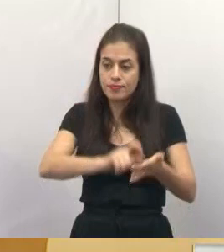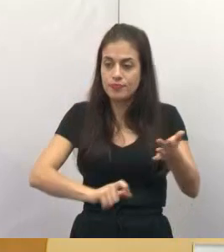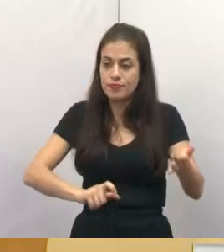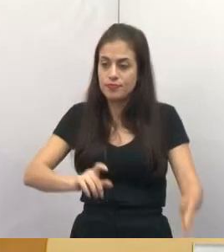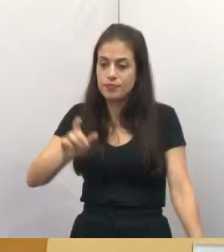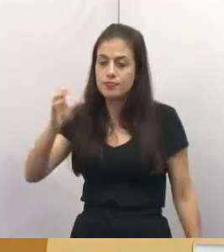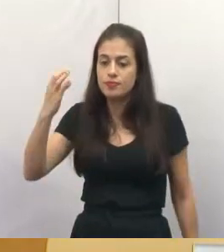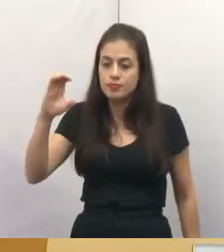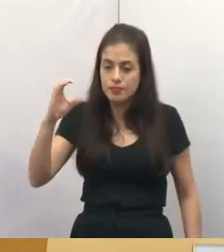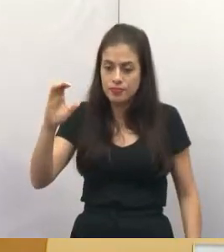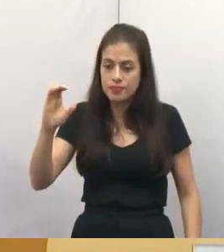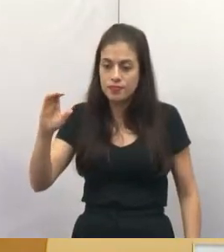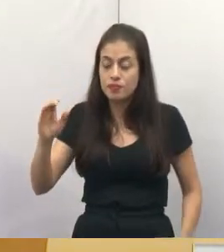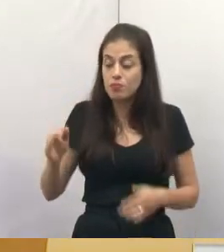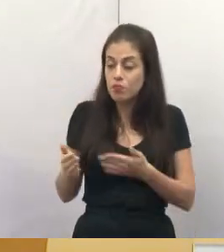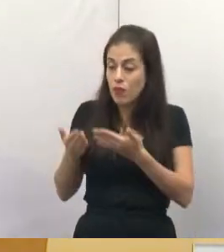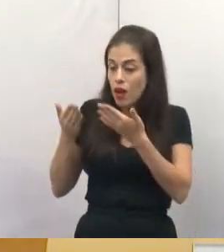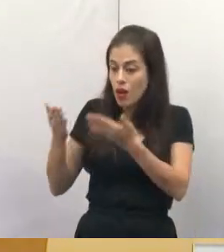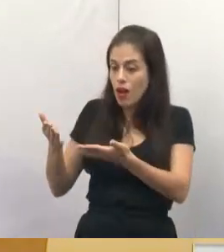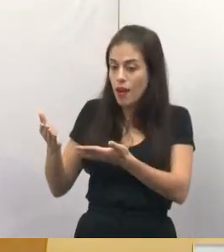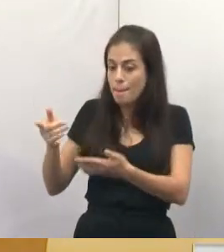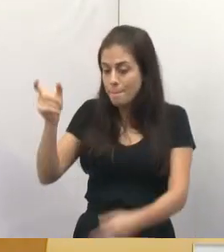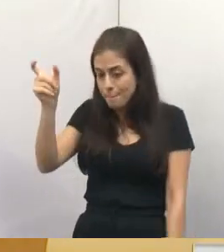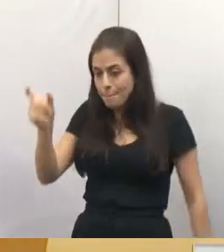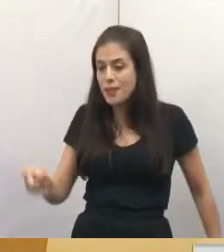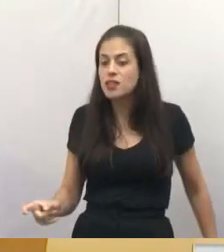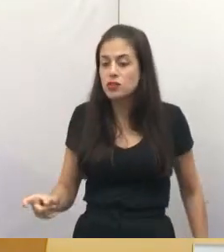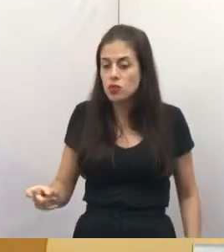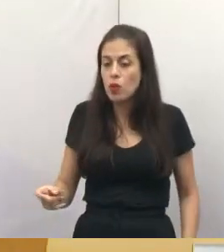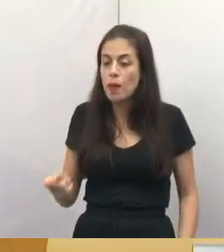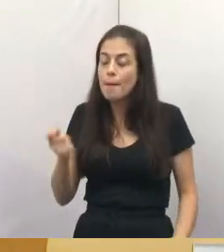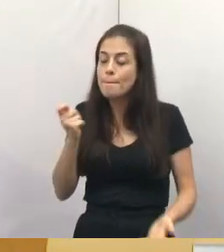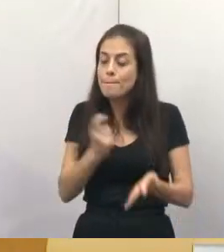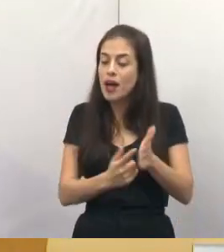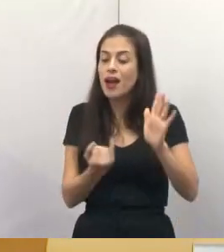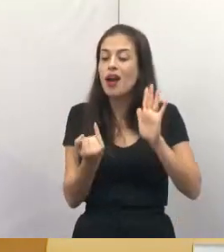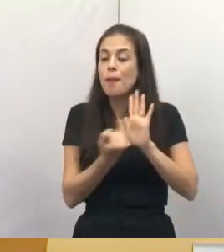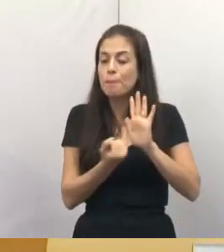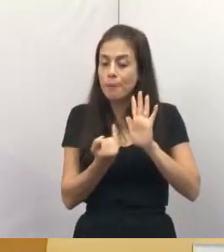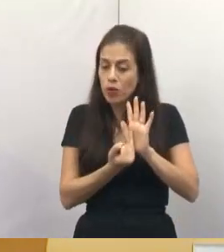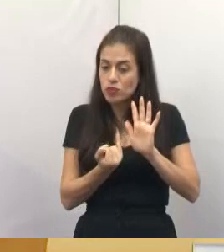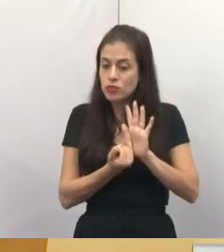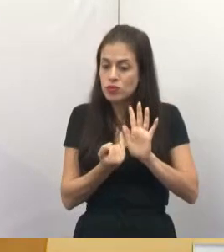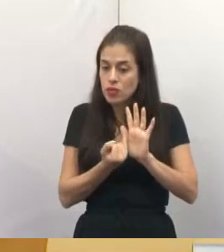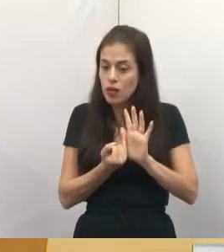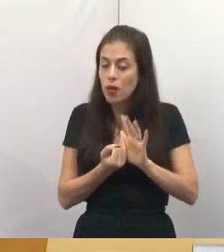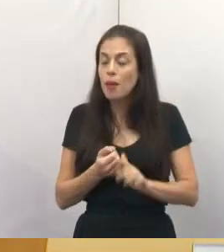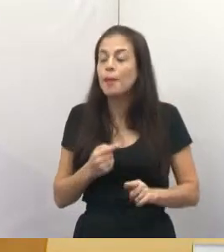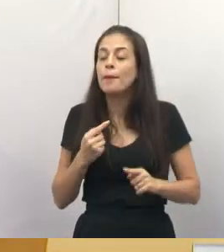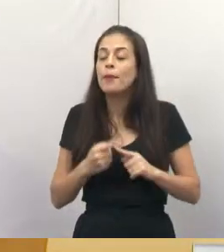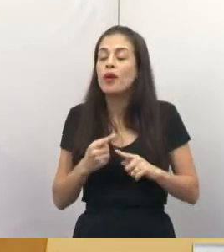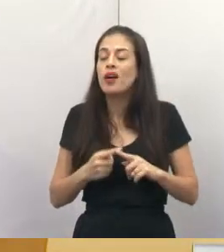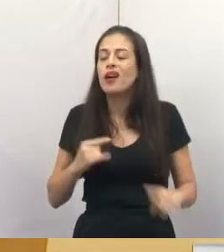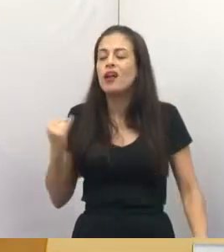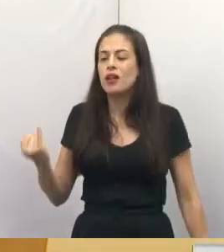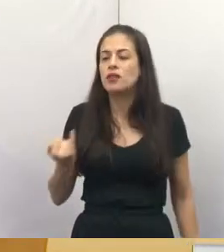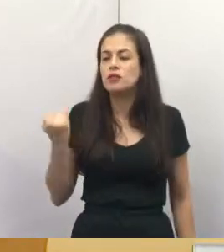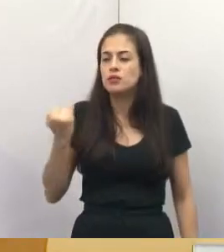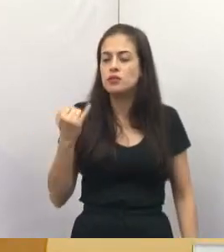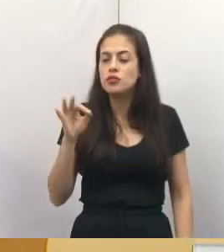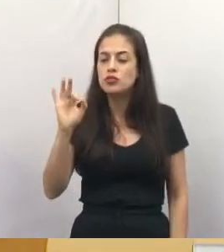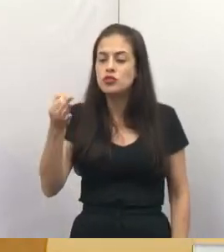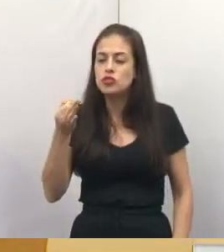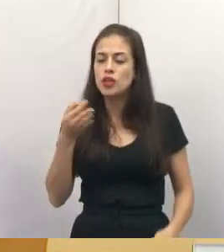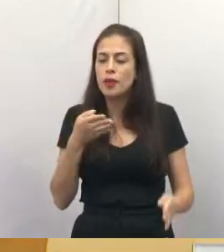quem estiver fazendo o pagamento desses impostos. E por que isso é importante, Luiz Flávio? Porque às vezes a gente aprovou uma lei aqui